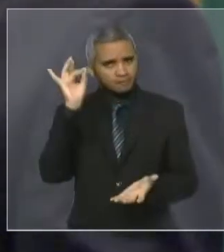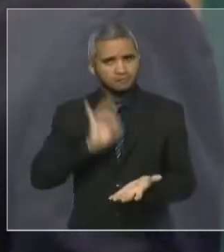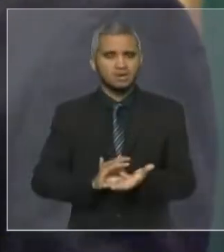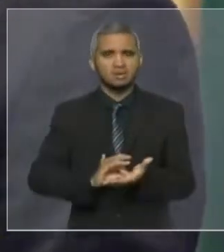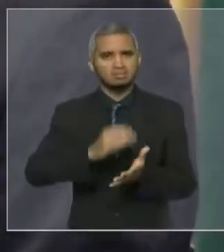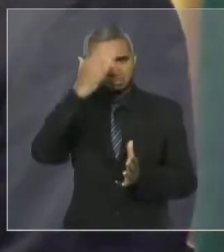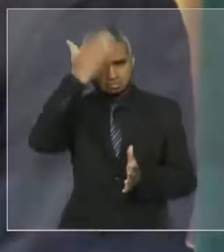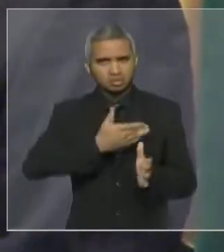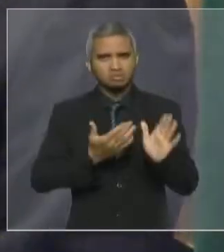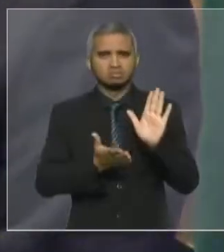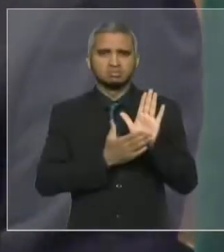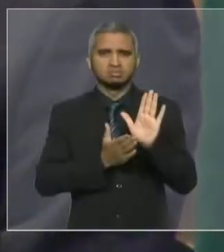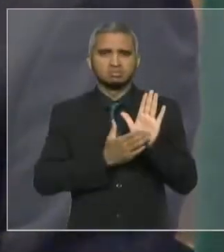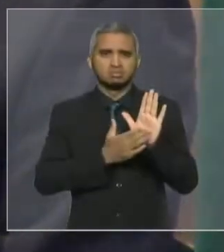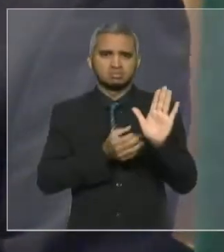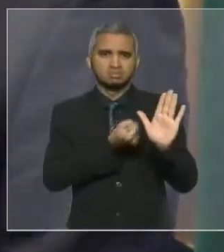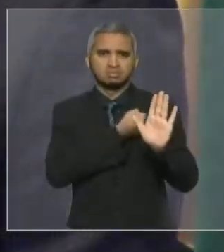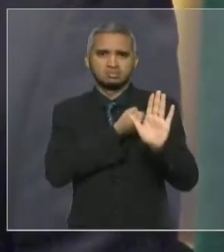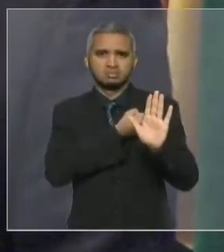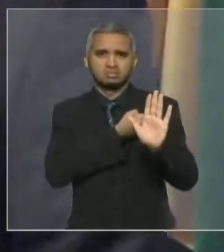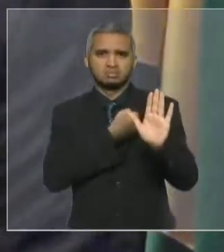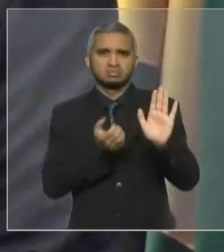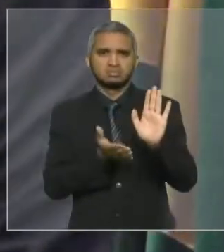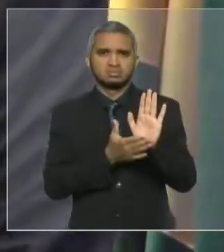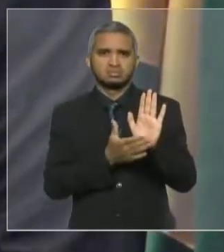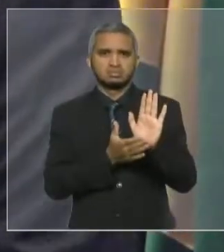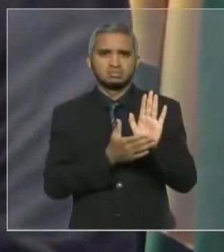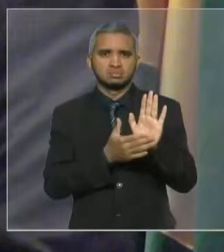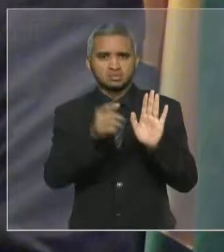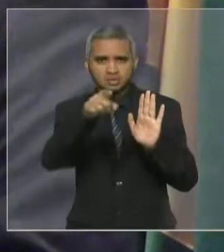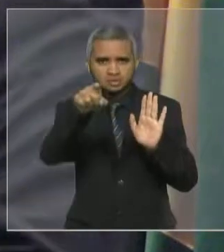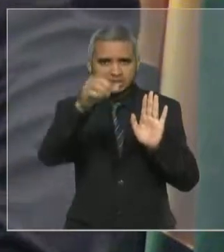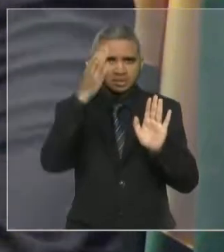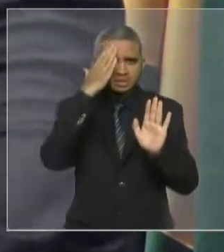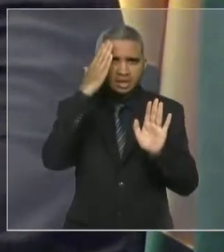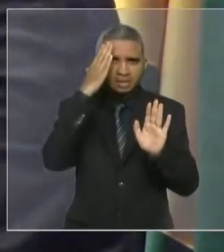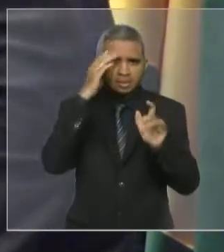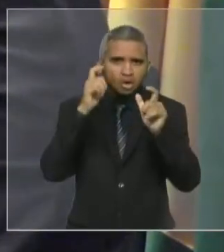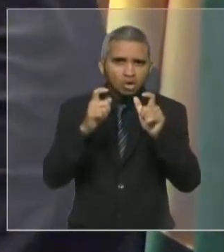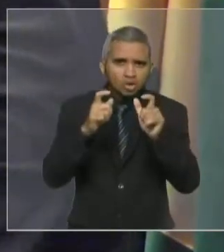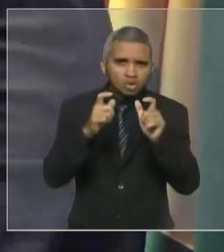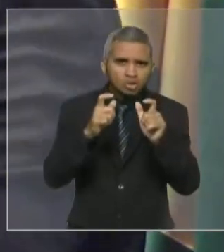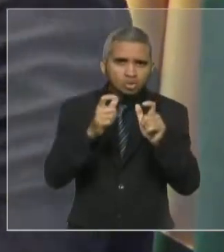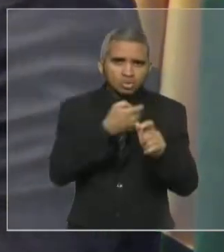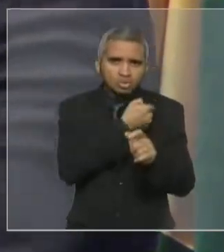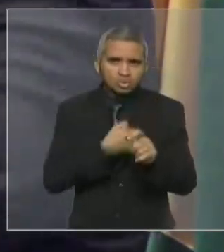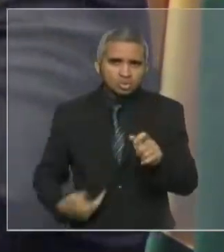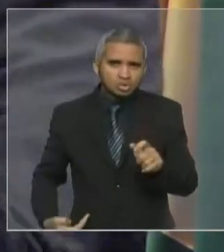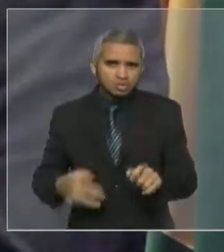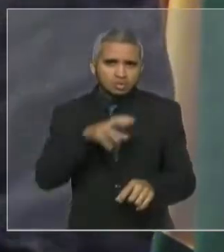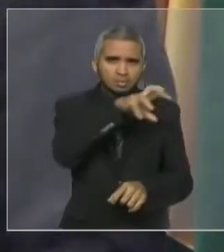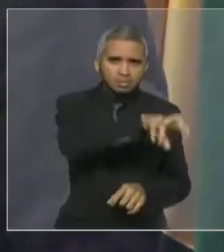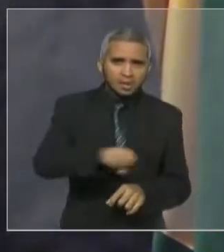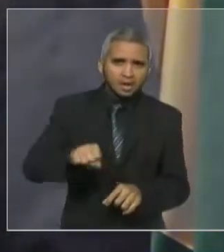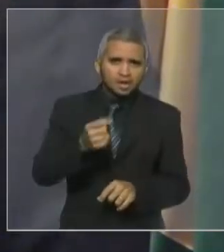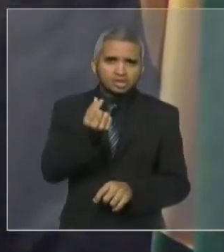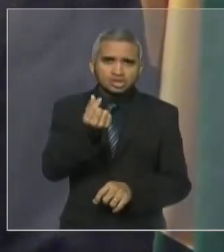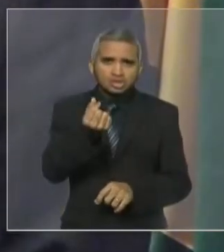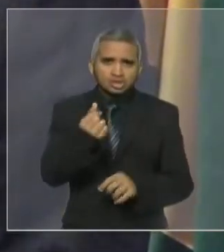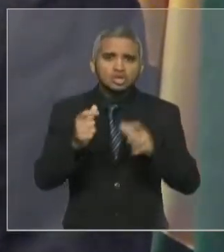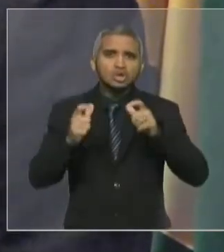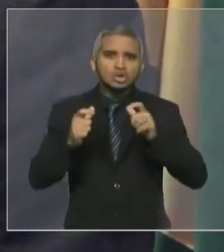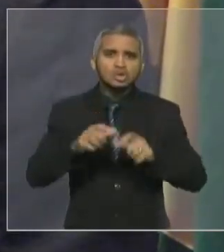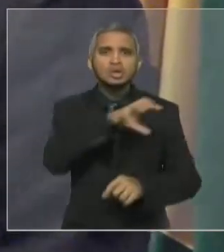digo a vocês, vocês sabem aonde é que o Estado está pegando dinheiro? Que é uma improbidade administrativa fazer esse tipo de